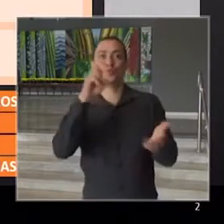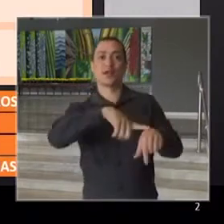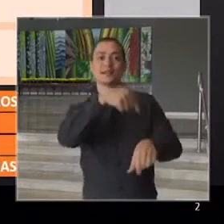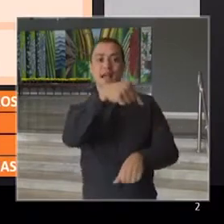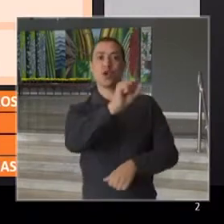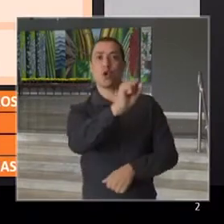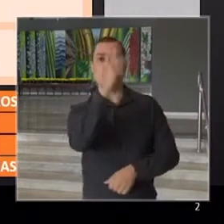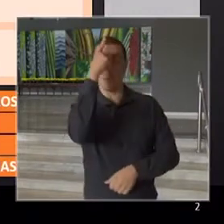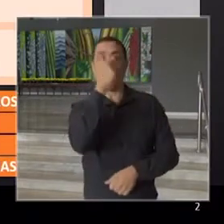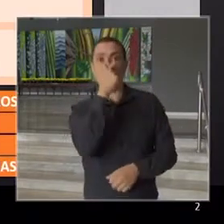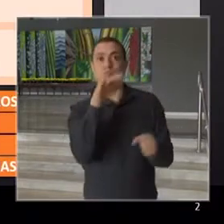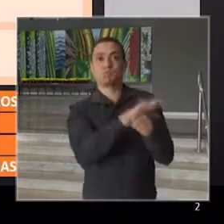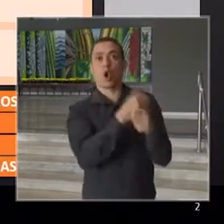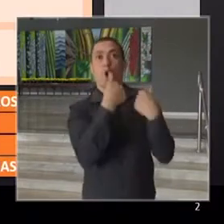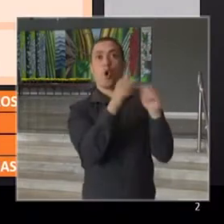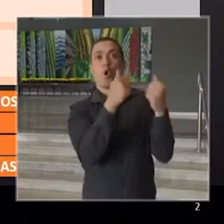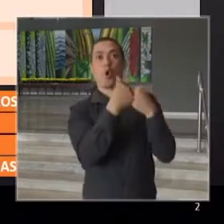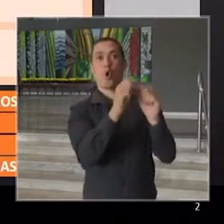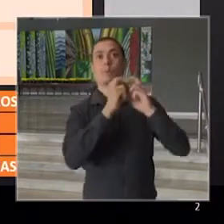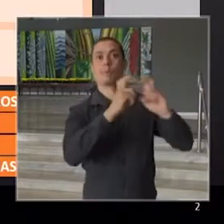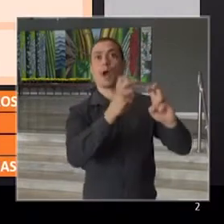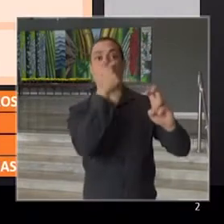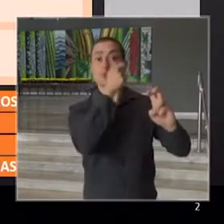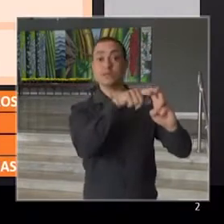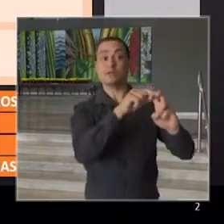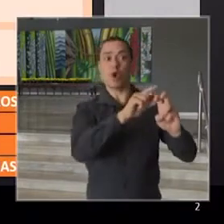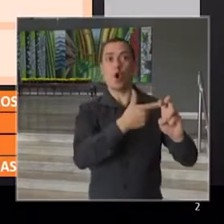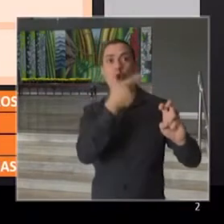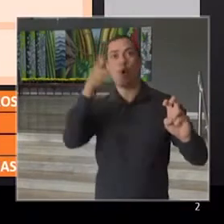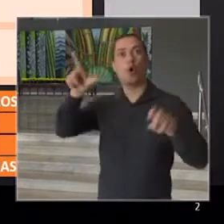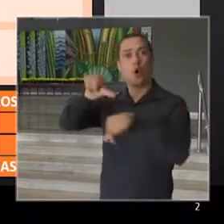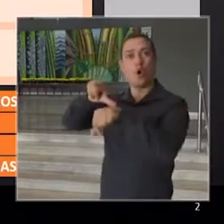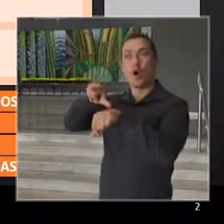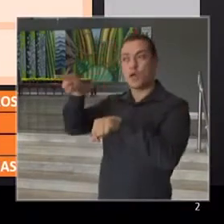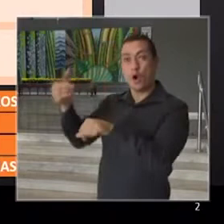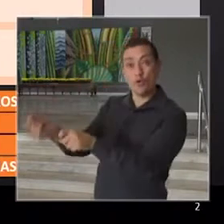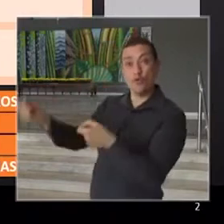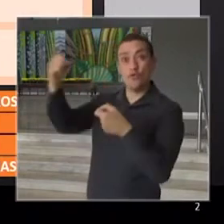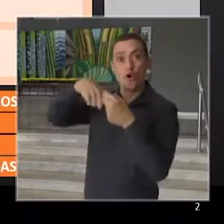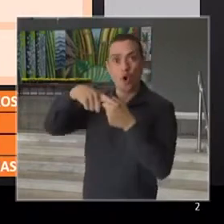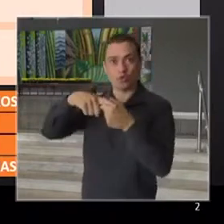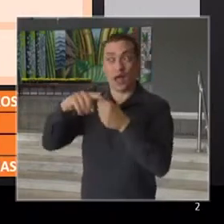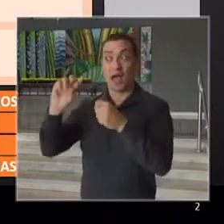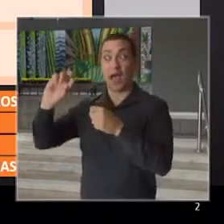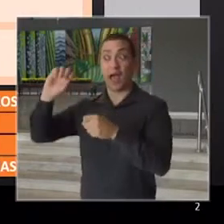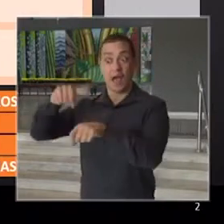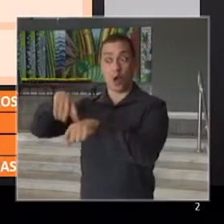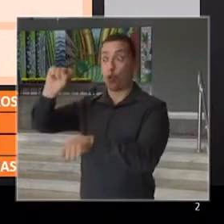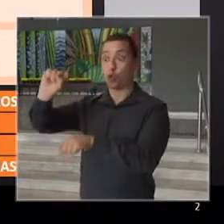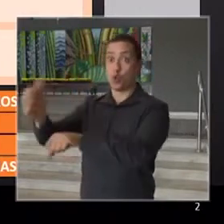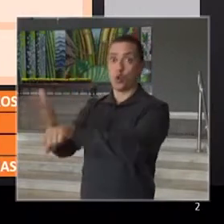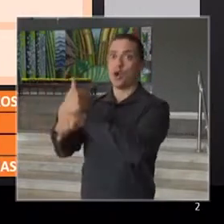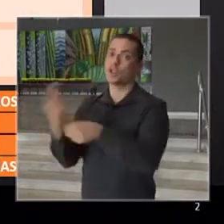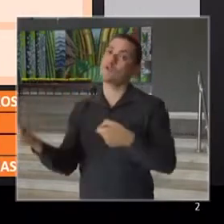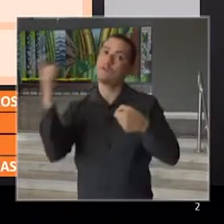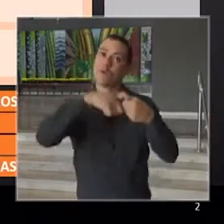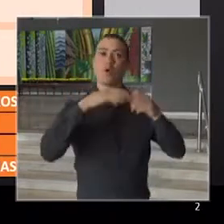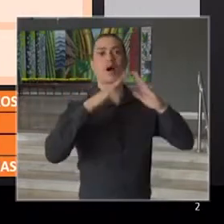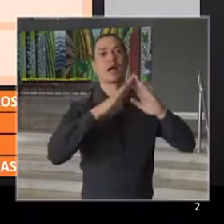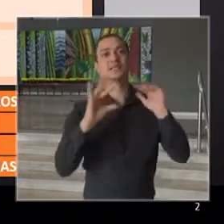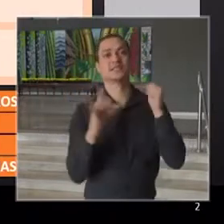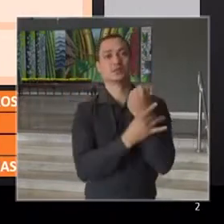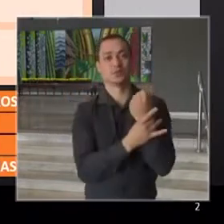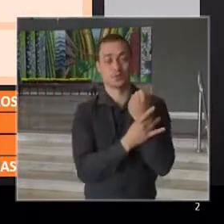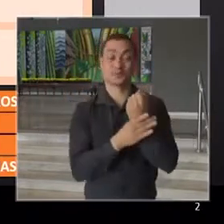maior fluxo no transporte e o retorno seja antes do toque de recolher, para que todos possam voltar para a sua casa em segurança.